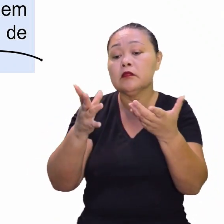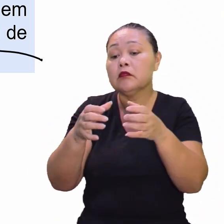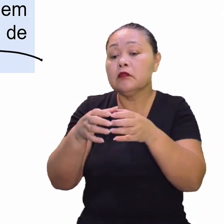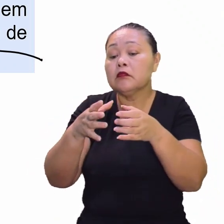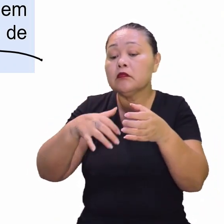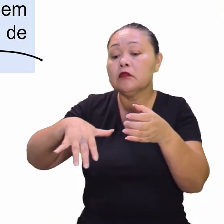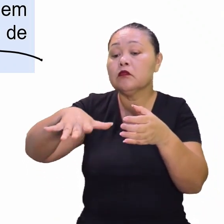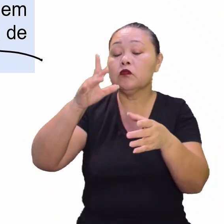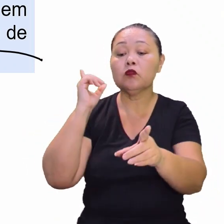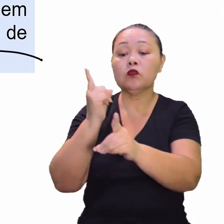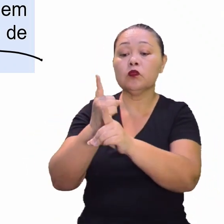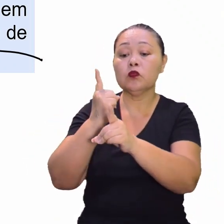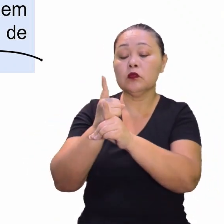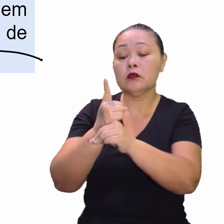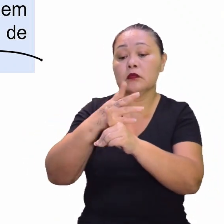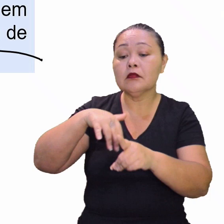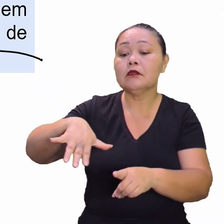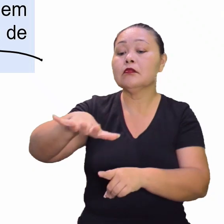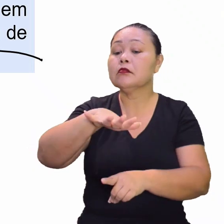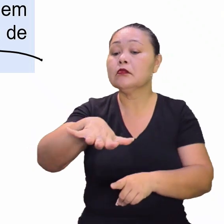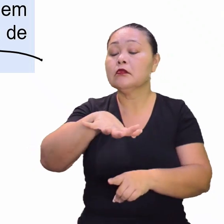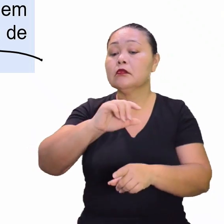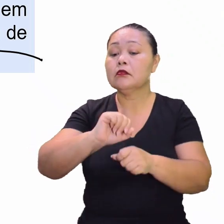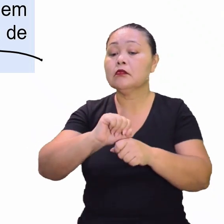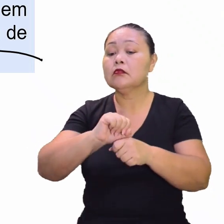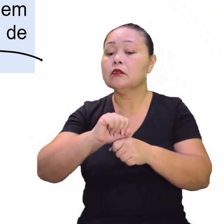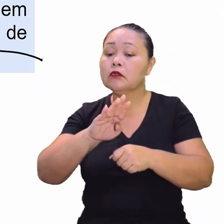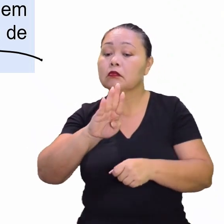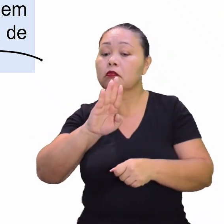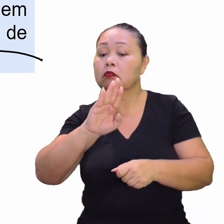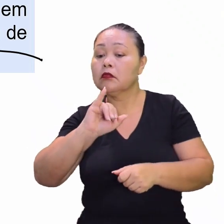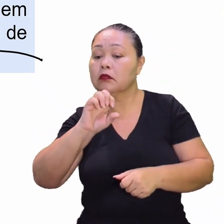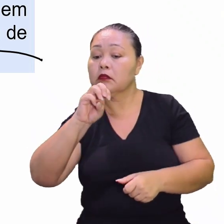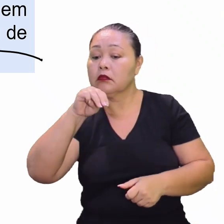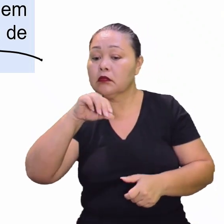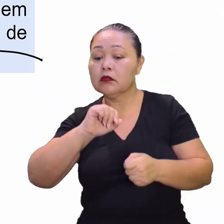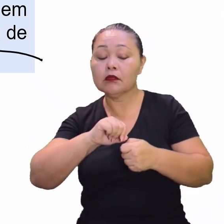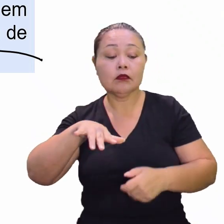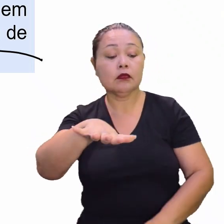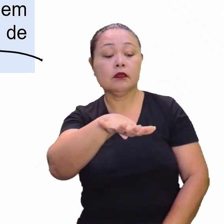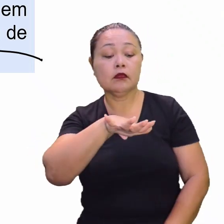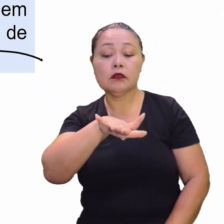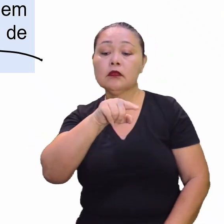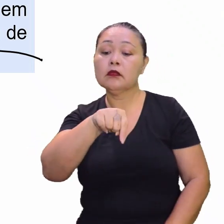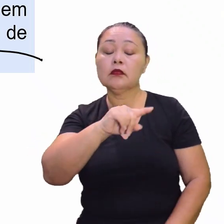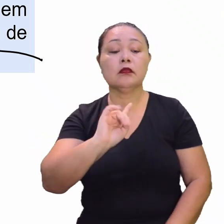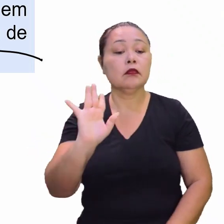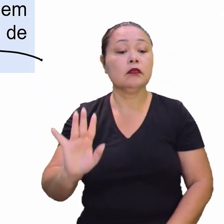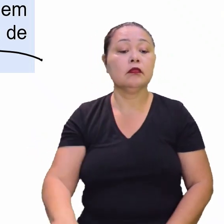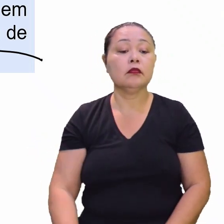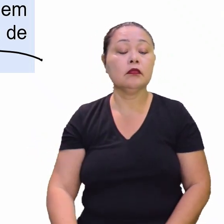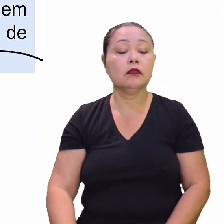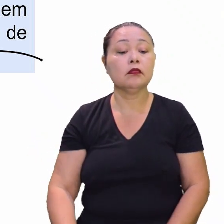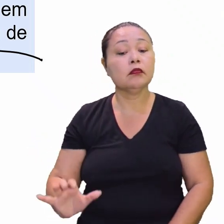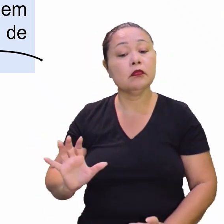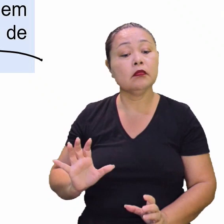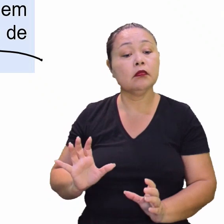lembrando que são espécies encontradas só naquele determinado bioma, naquela determinada área, né, professor Jorge? É isso